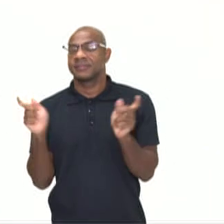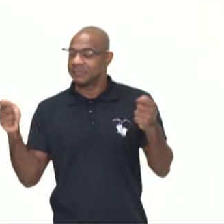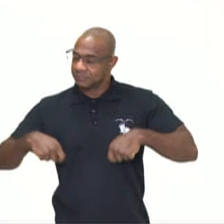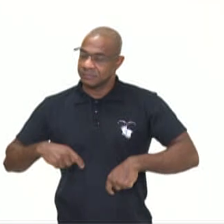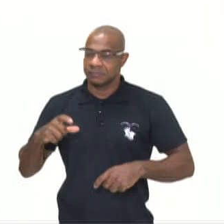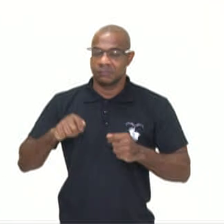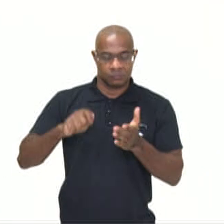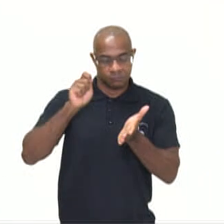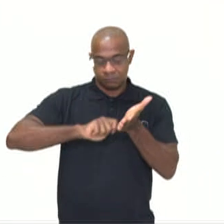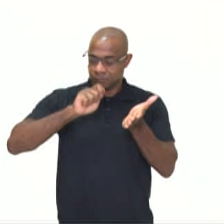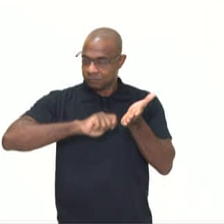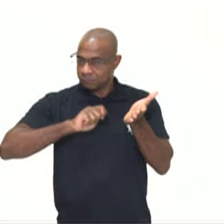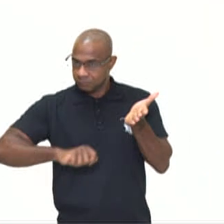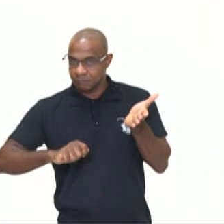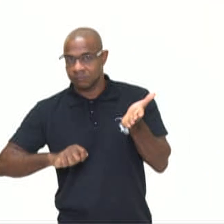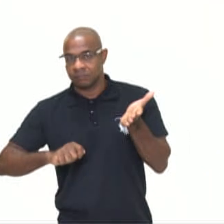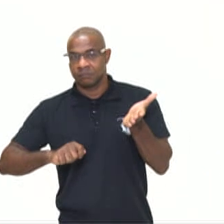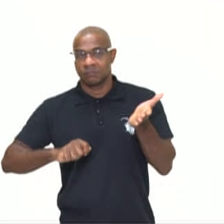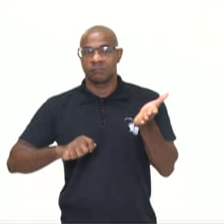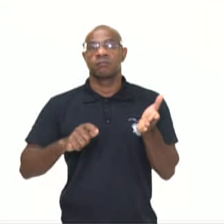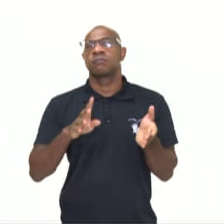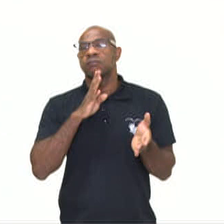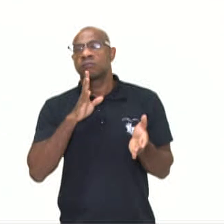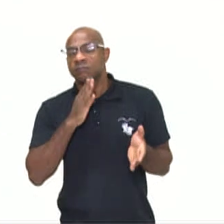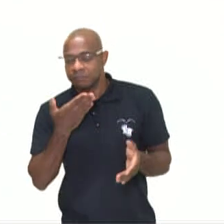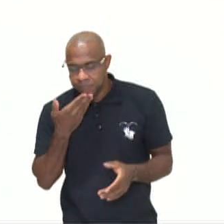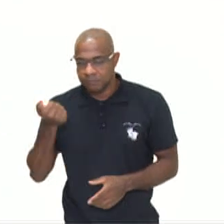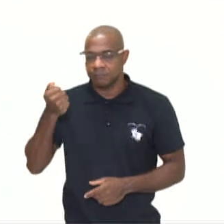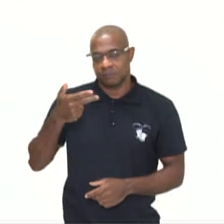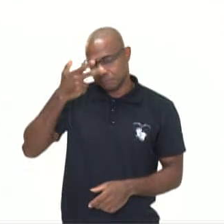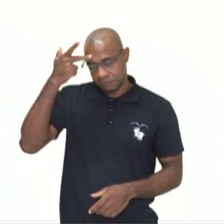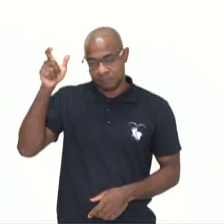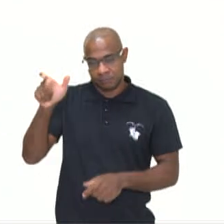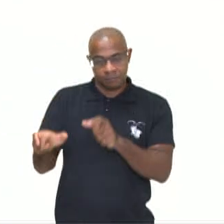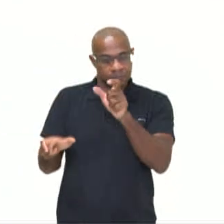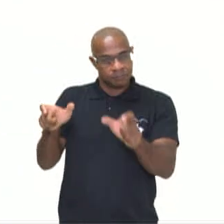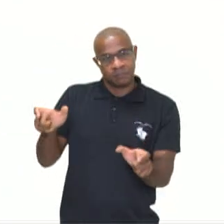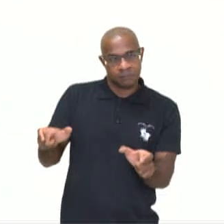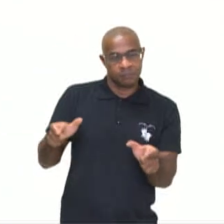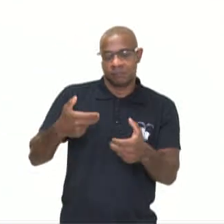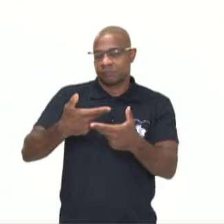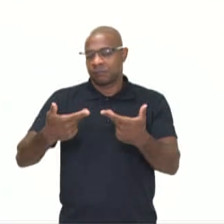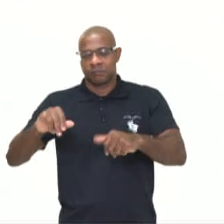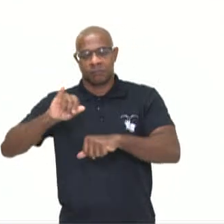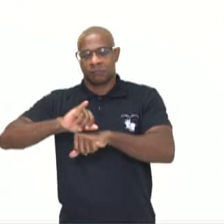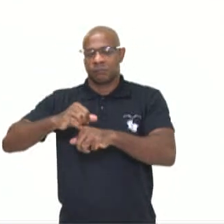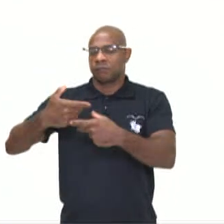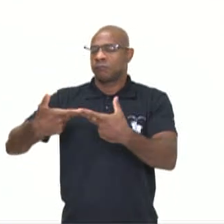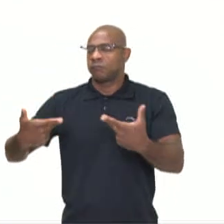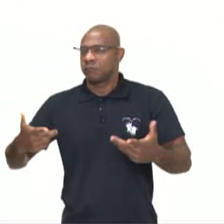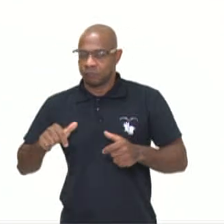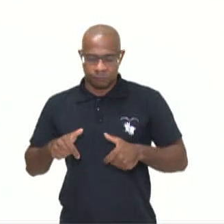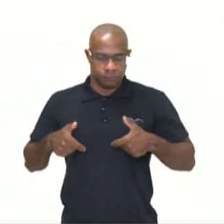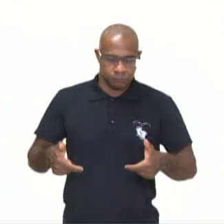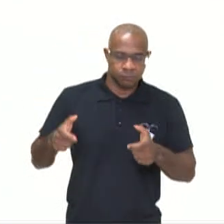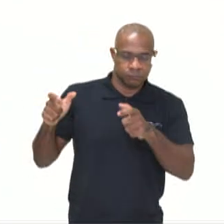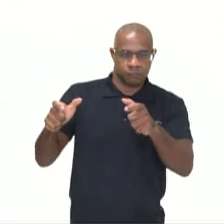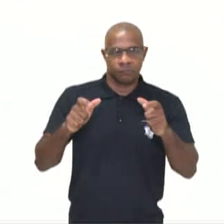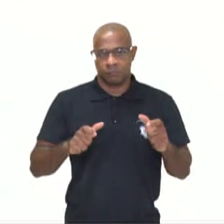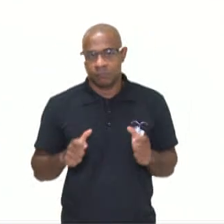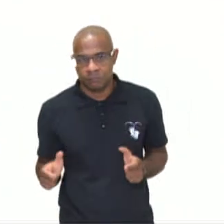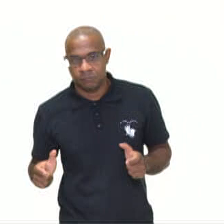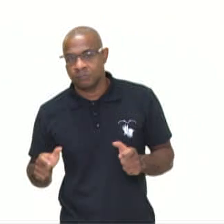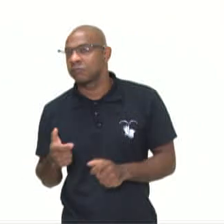possível descrever e ou conhecer melhor pessoas, seres, objetos, ações, lugares